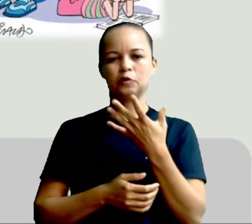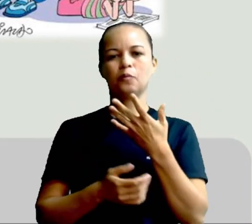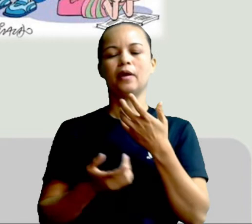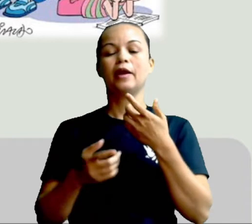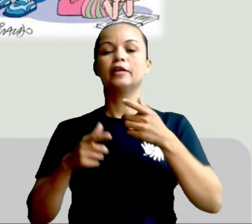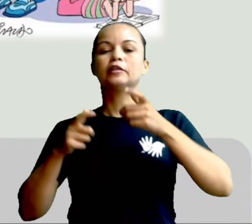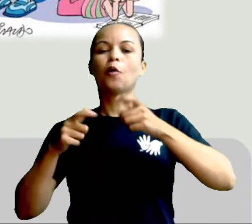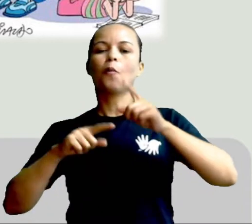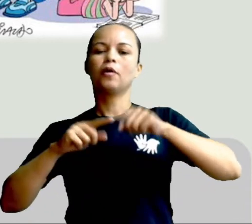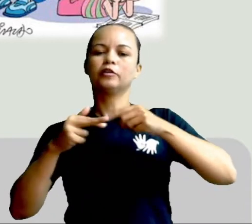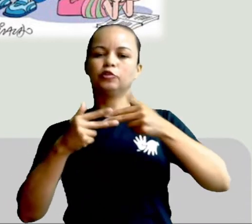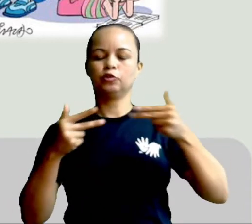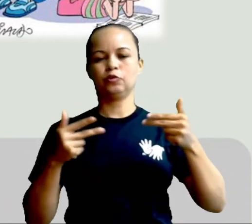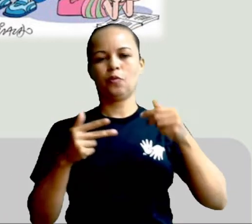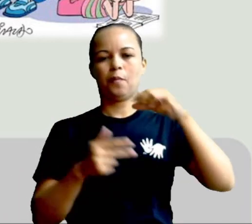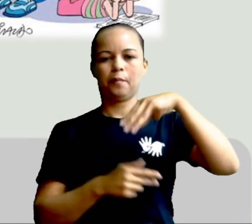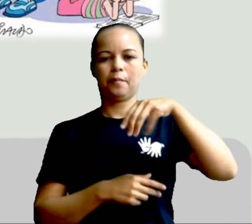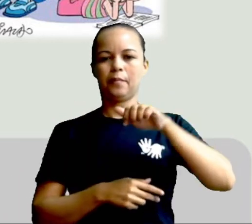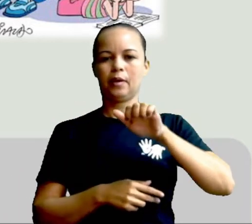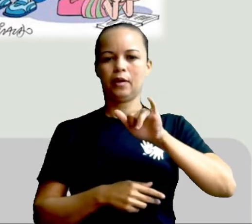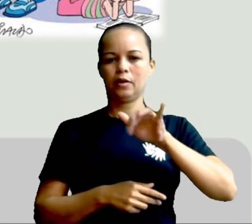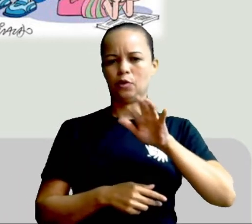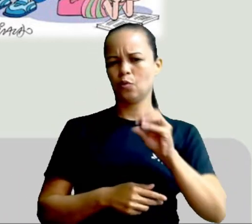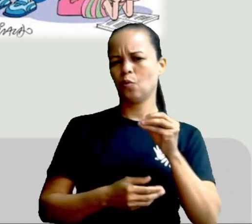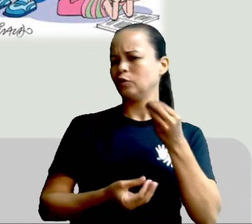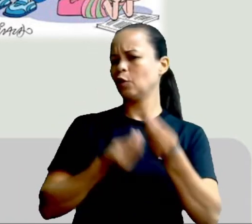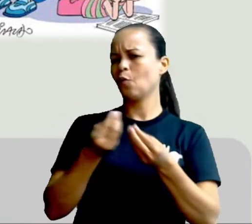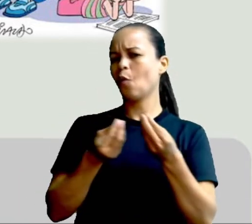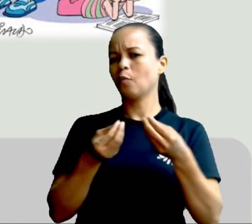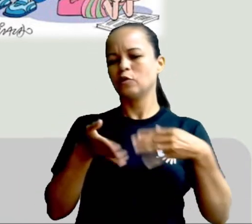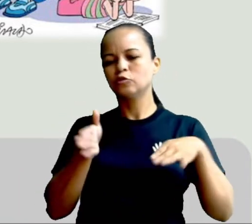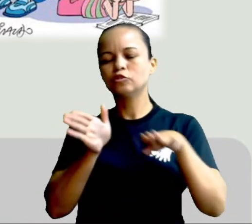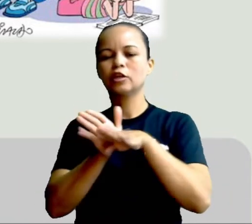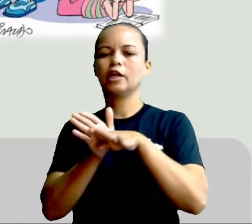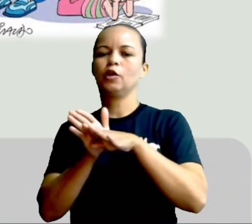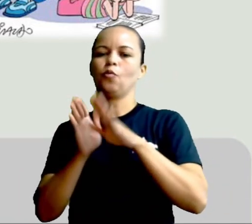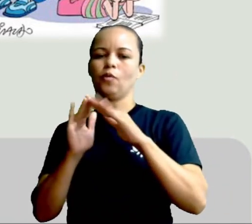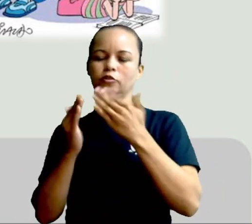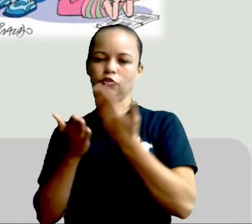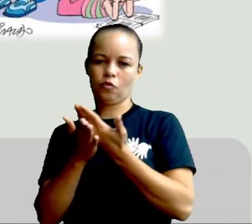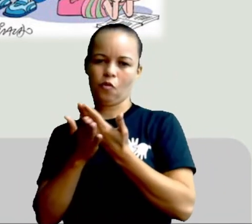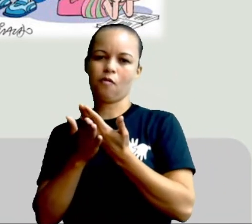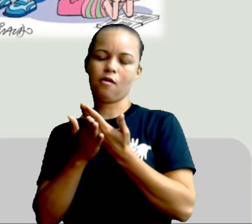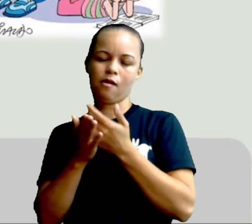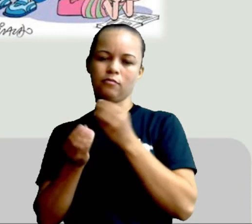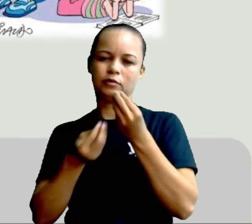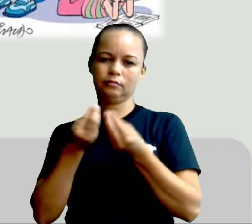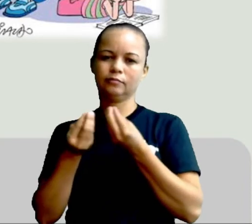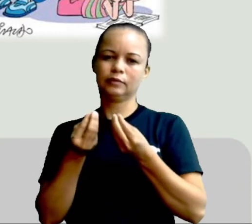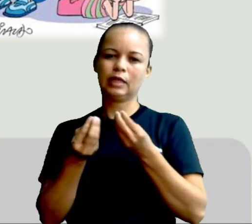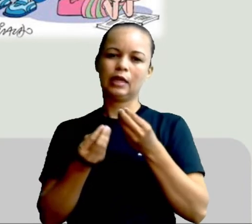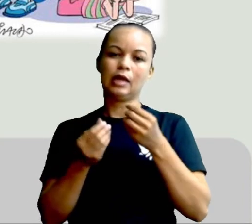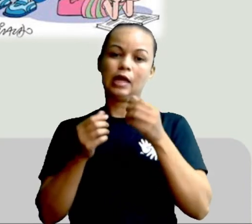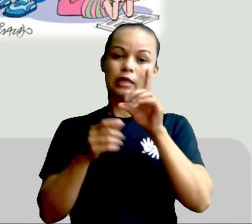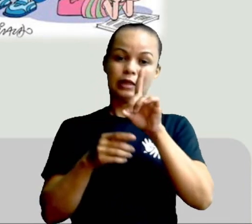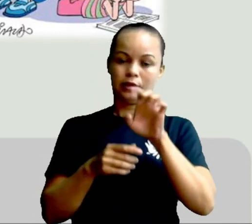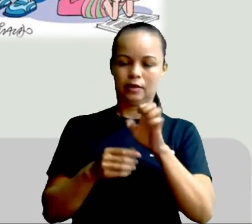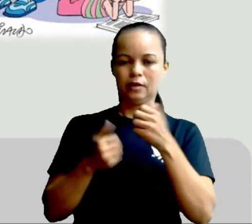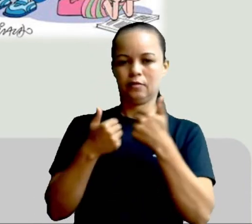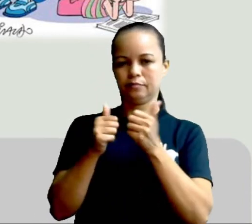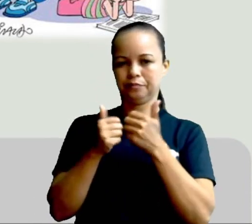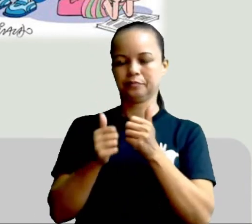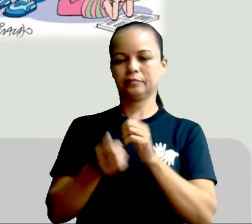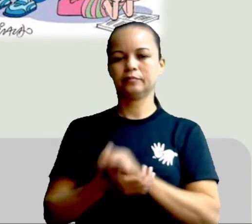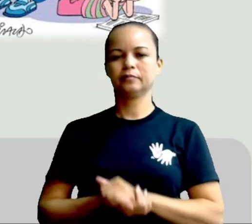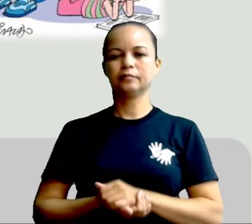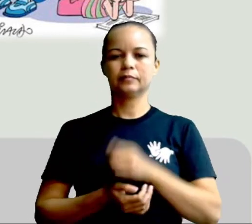Muito bem, meio ou instrumento, né? A maneira como ele vem aí para o colégio, no caso, de ônibus. Outra diferença